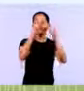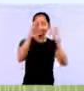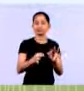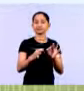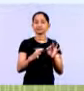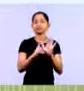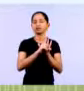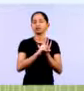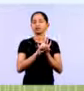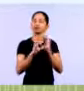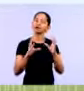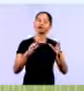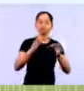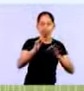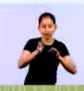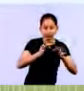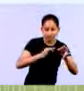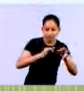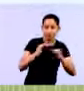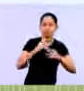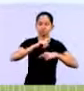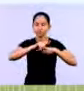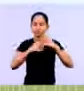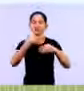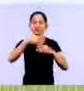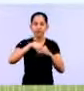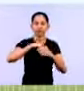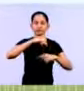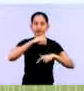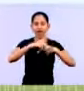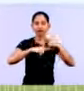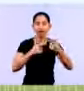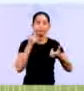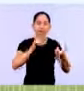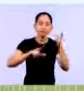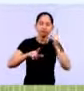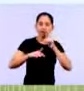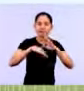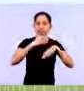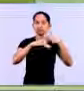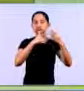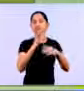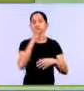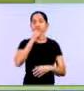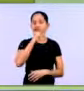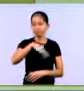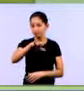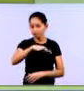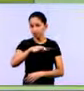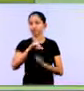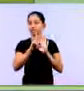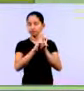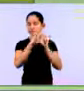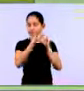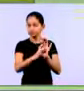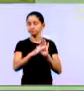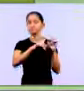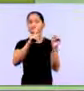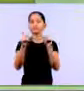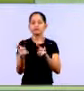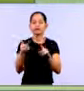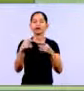que é um processo mais complexo. Então, é por isso que temos o princípio da legalidade. Temos também